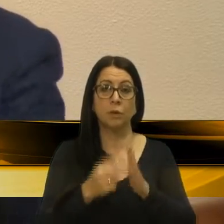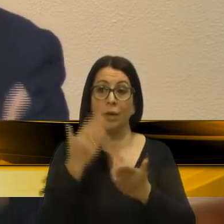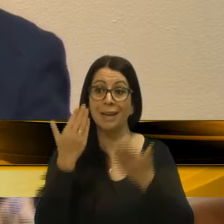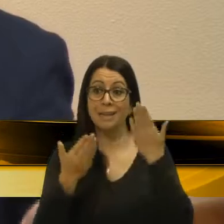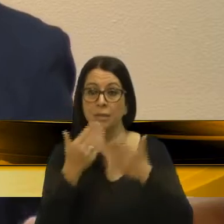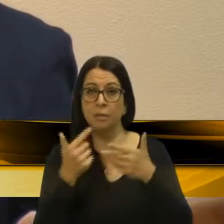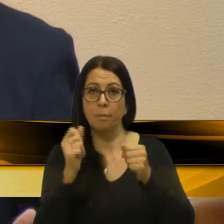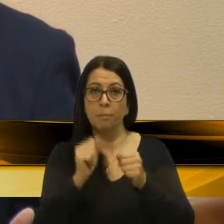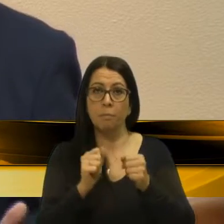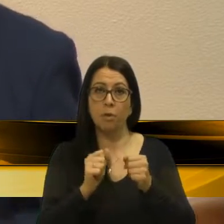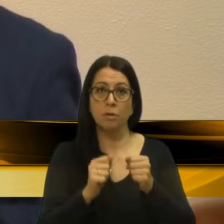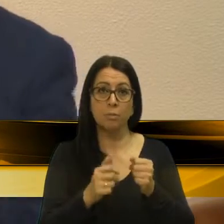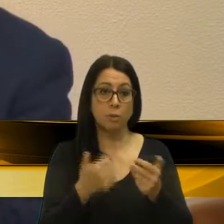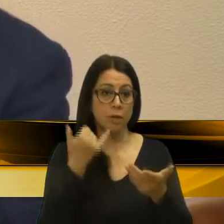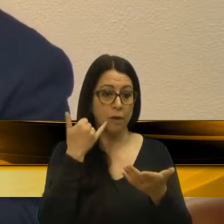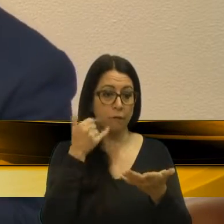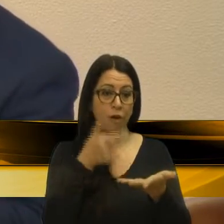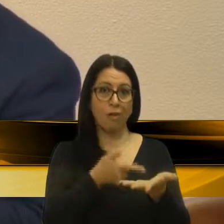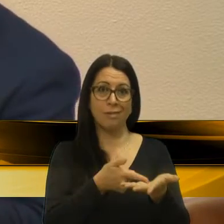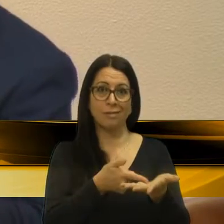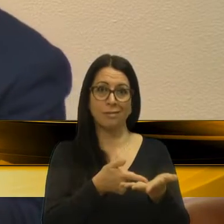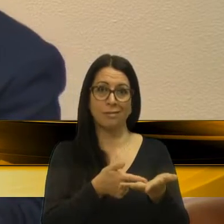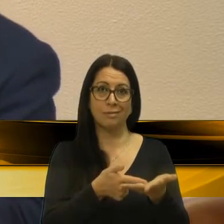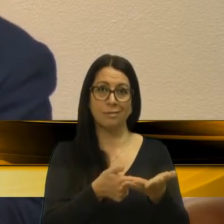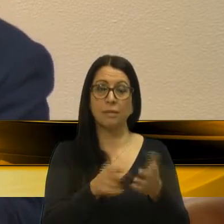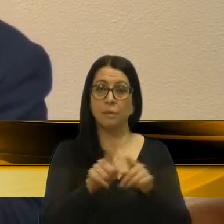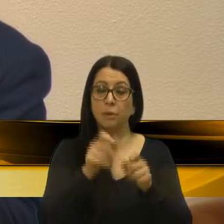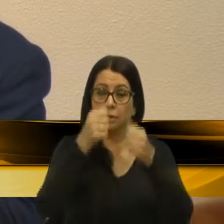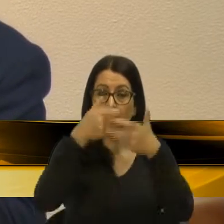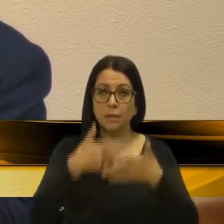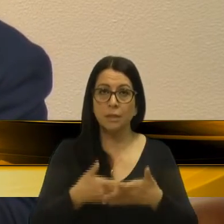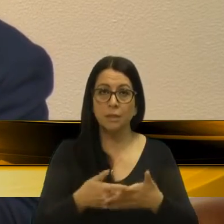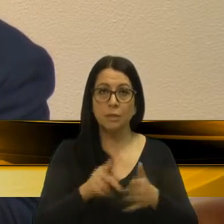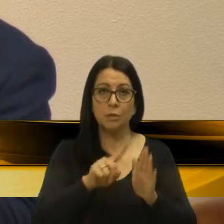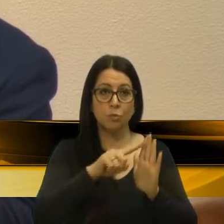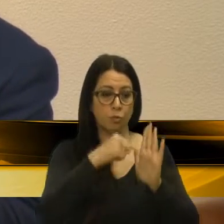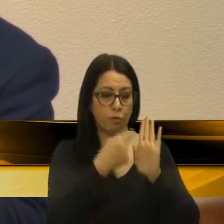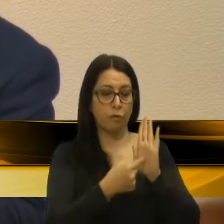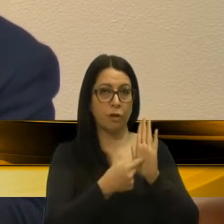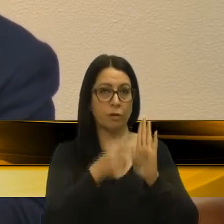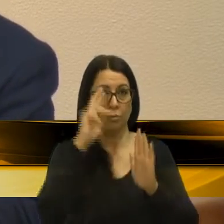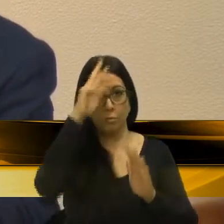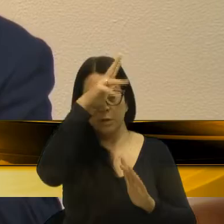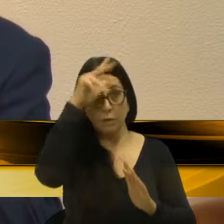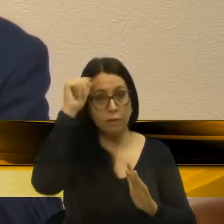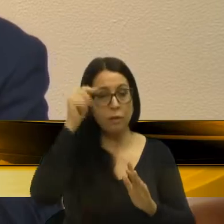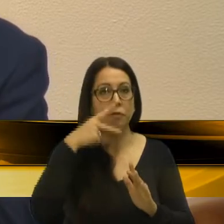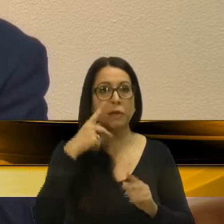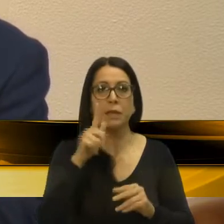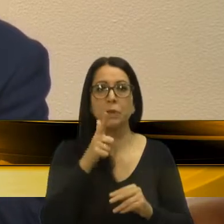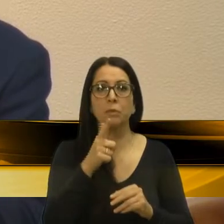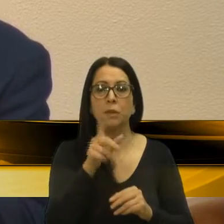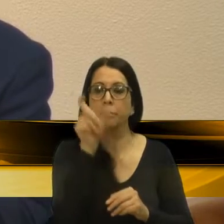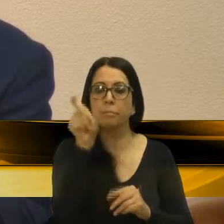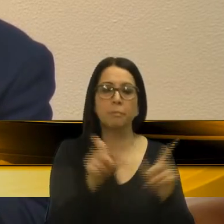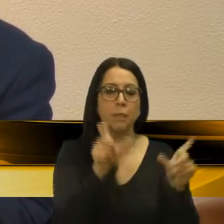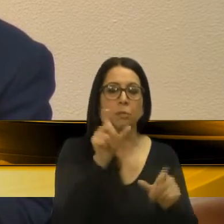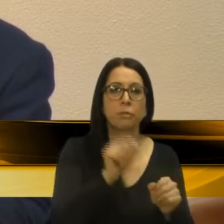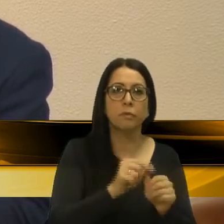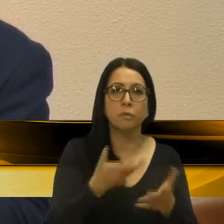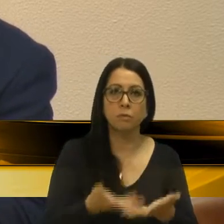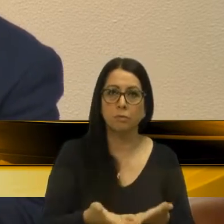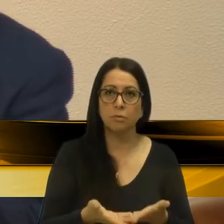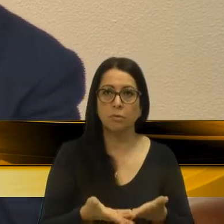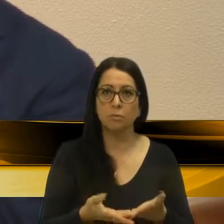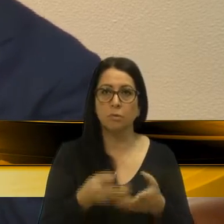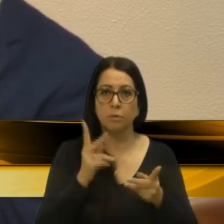ser feita por um telefone celular. Aí, na justificativa do veto do prefeito, diz que não tem pessoal para fazer isso e